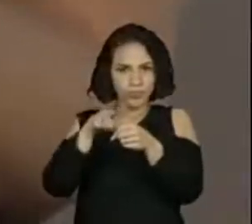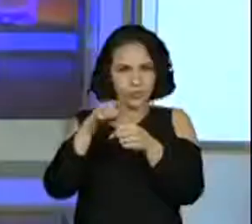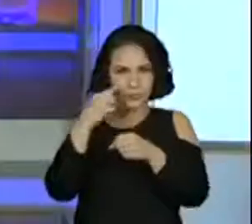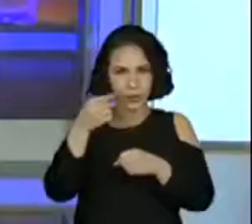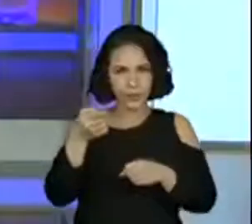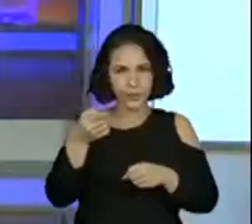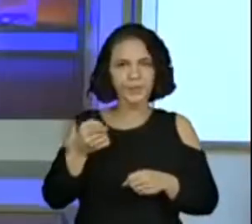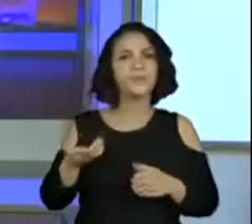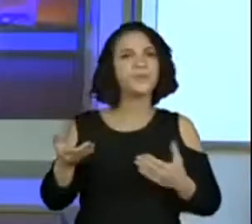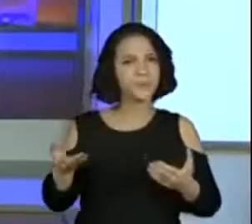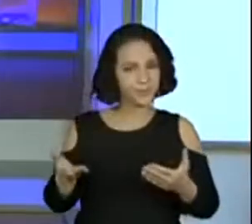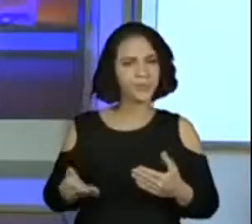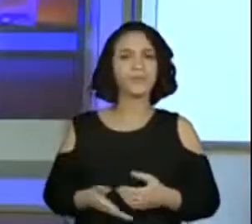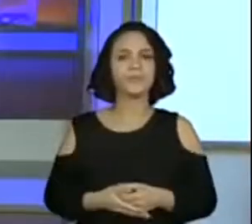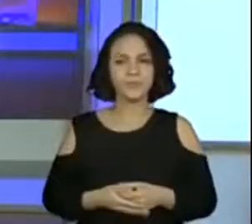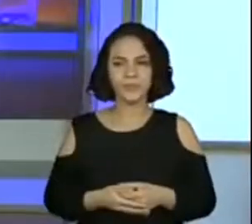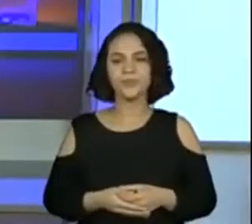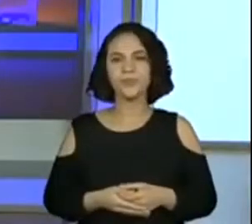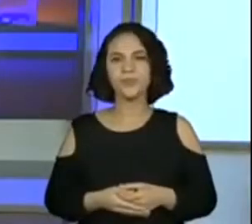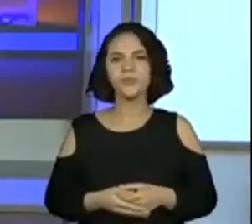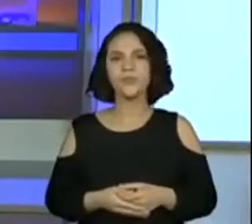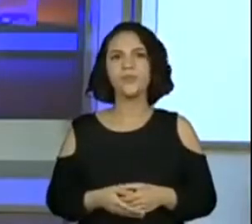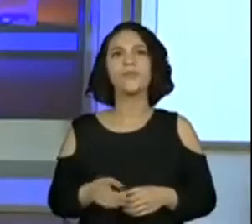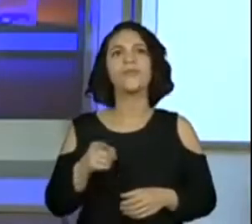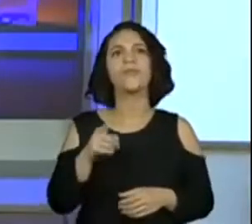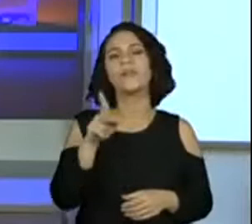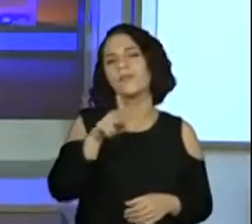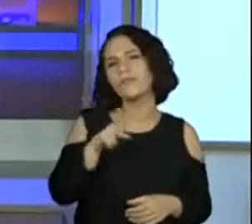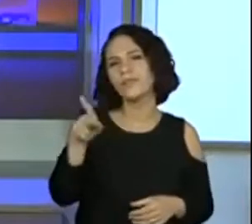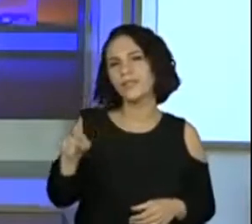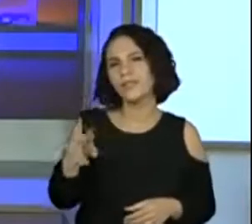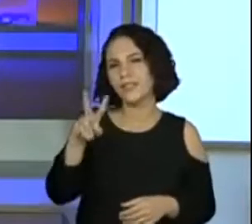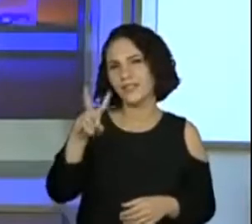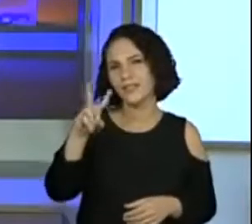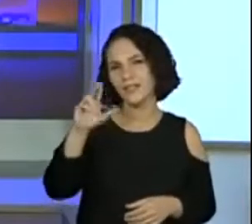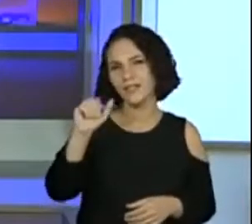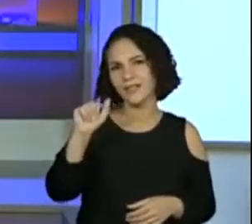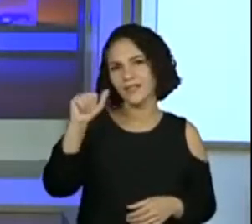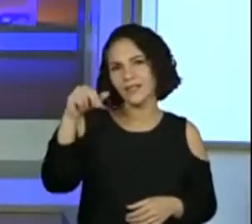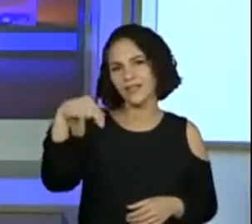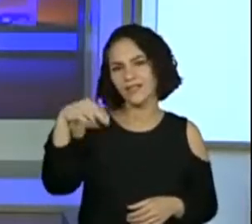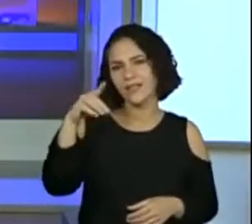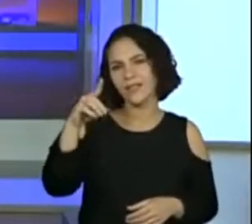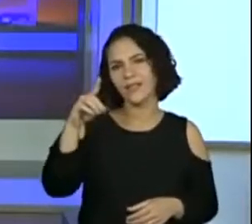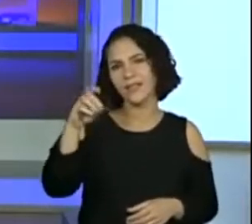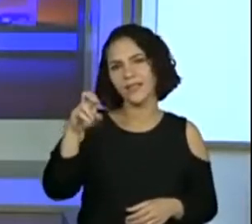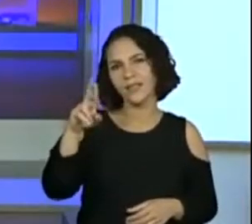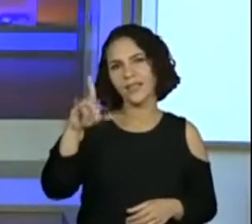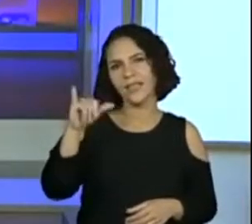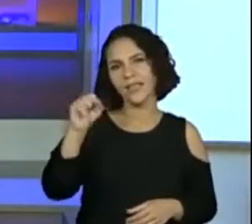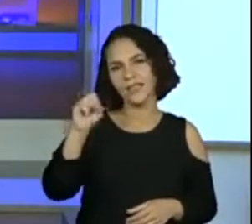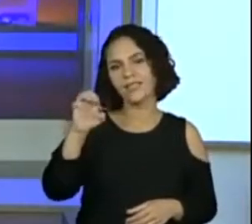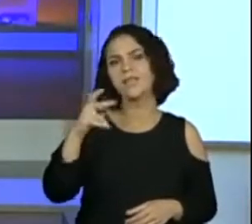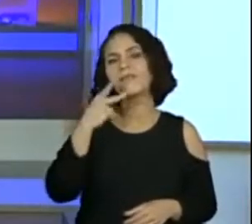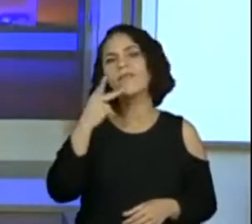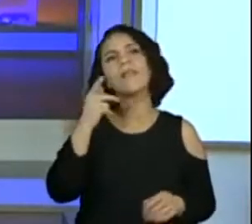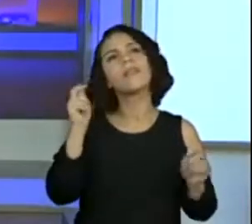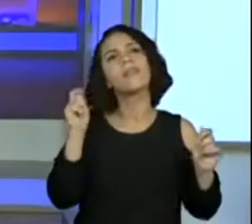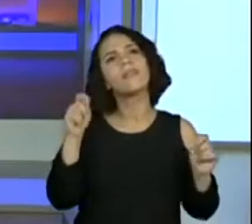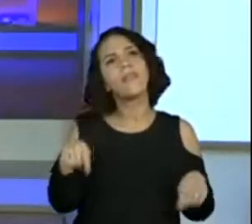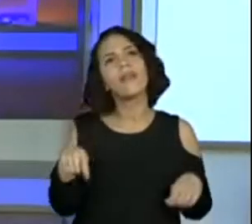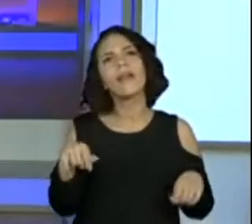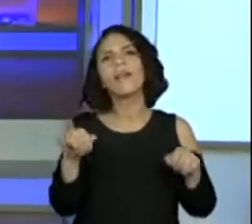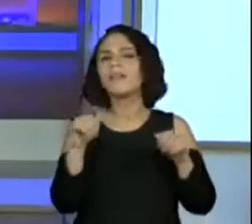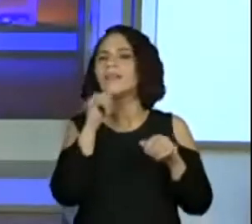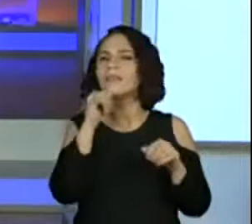bom? A professora Vanderly dizendo que dá para usar um CD usado. Dá mesmo, Pro? E se vocês